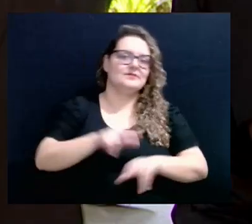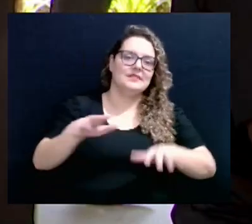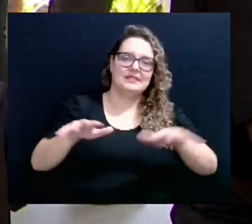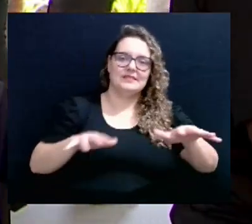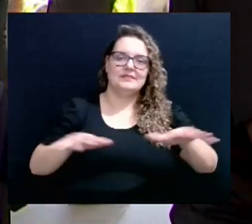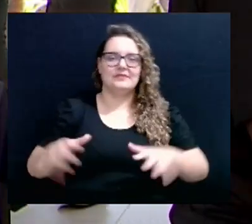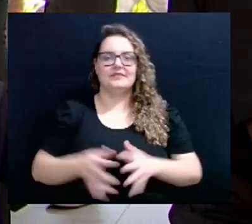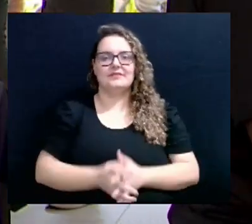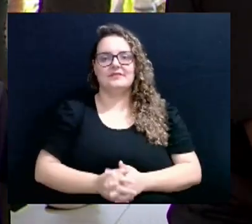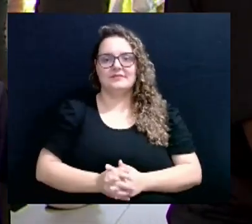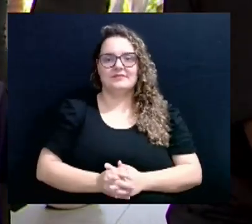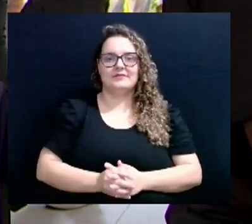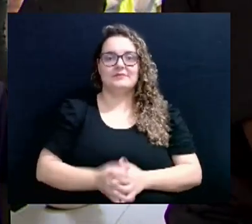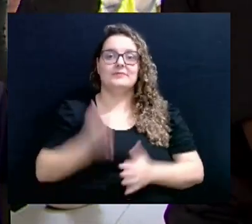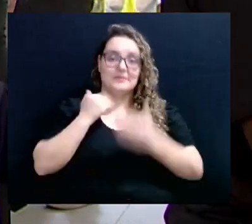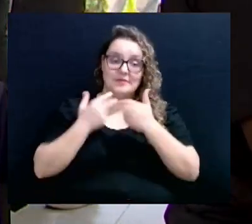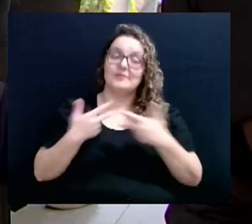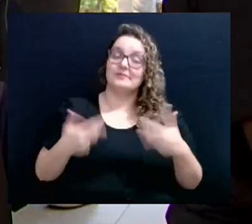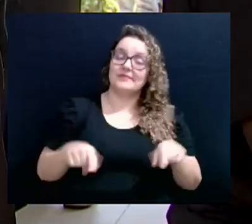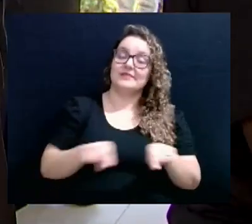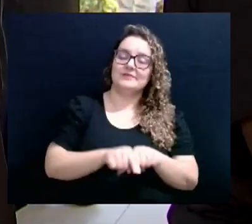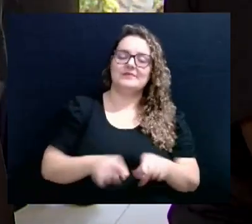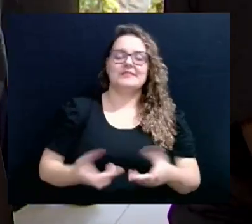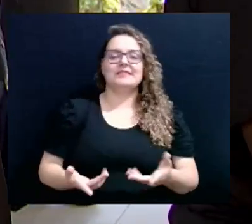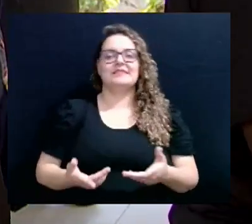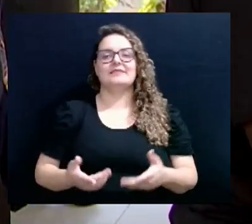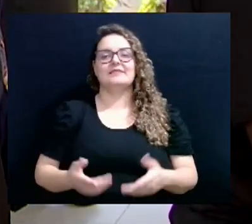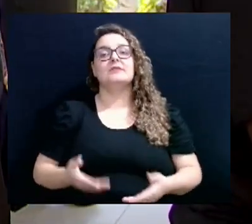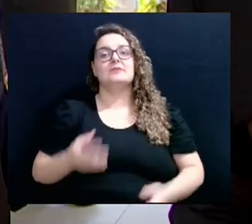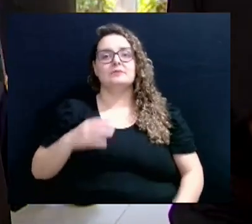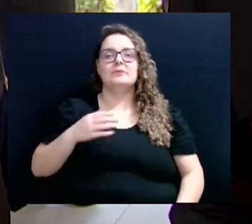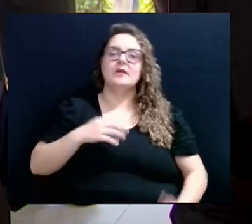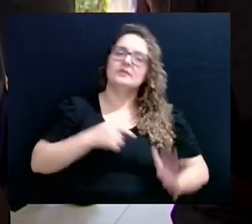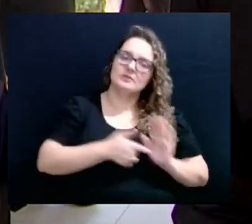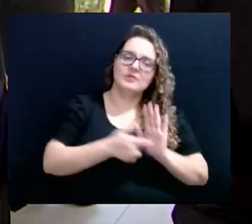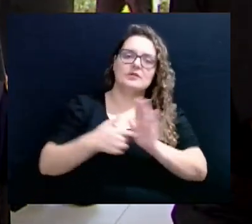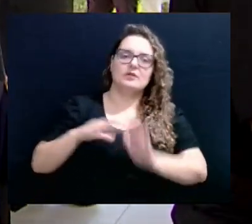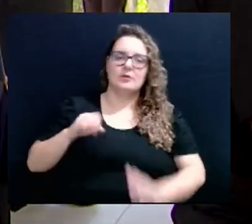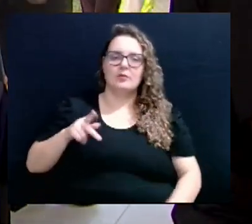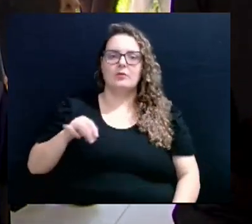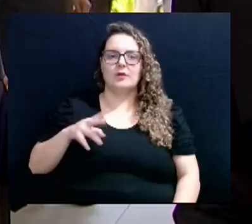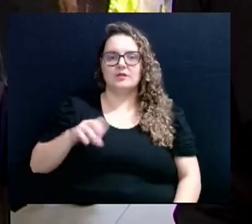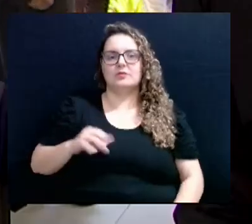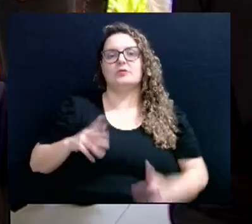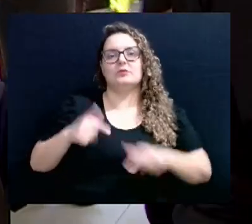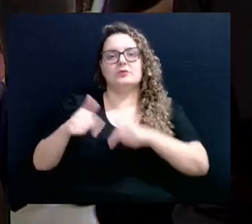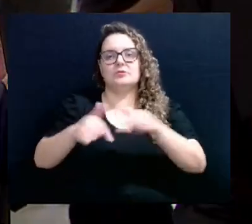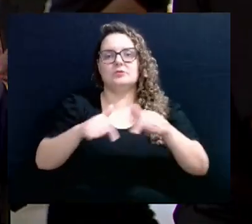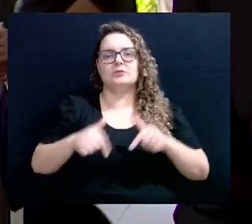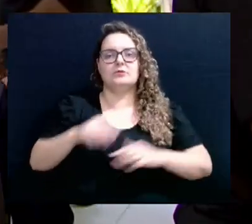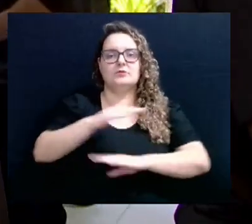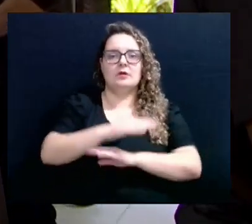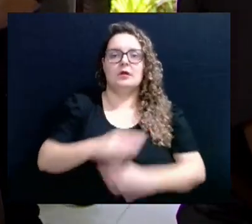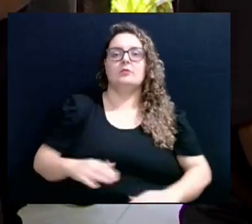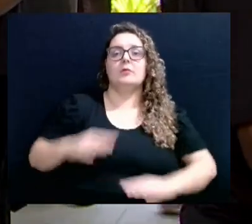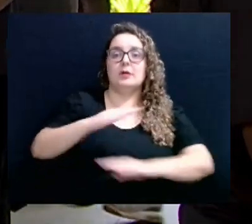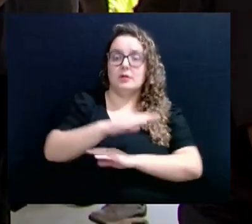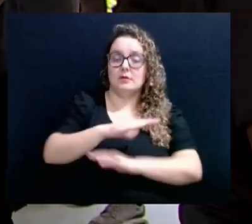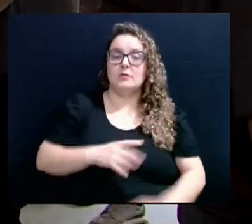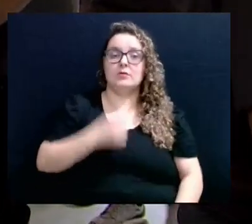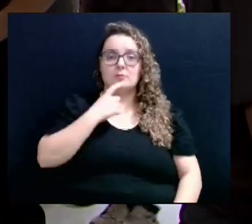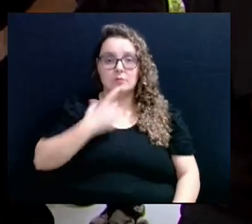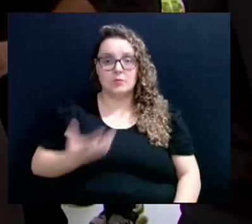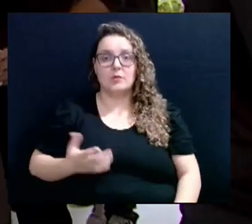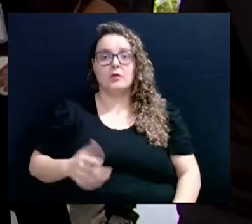comer bastante, mas também mostrando compaixão, né, a todos os trabalhadores da Câmara, a Câmara Municipal, ao Poder Legislativo.